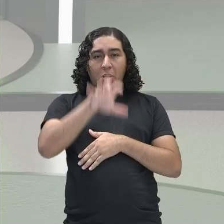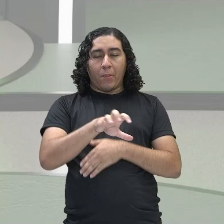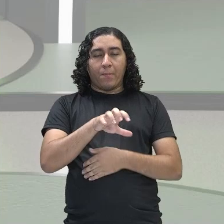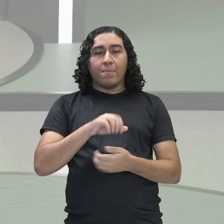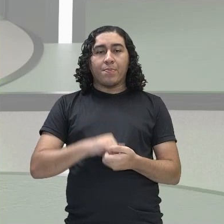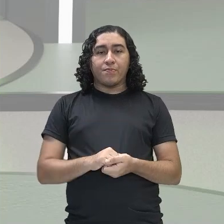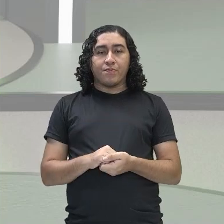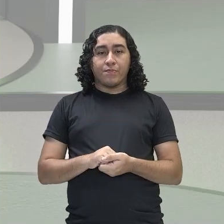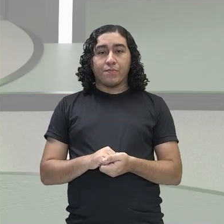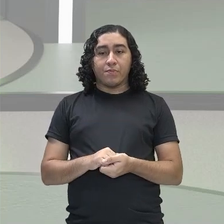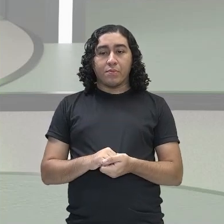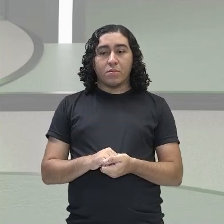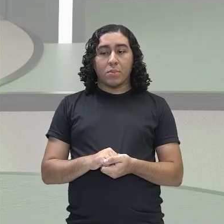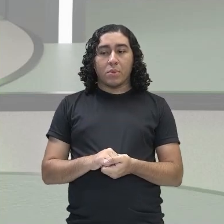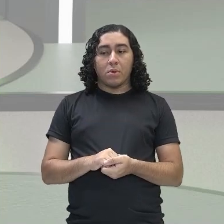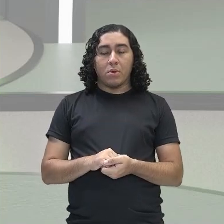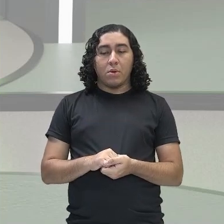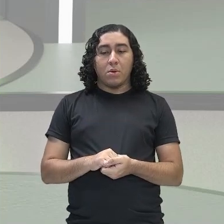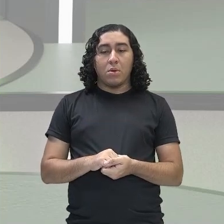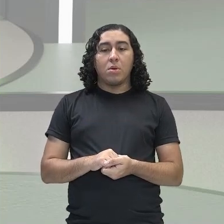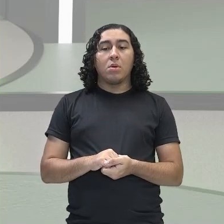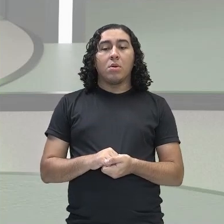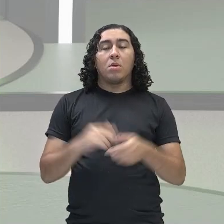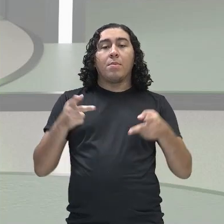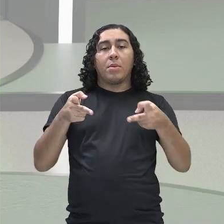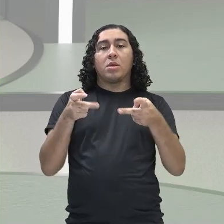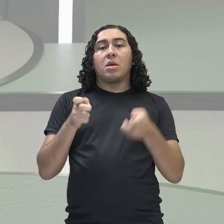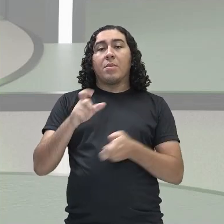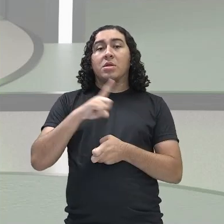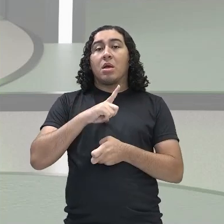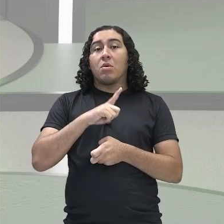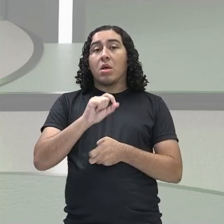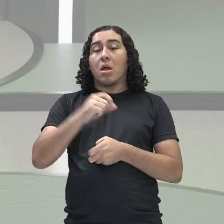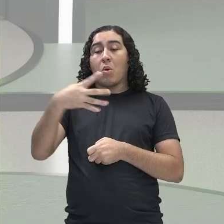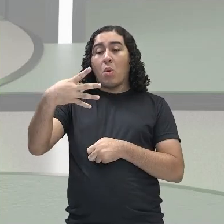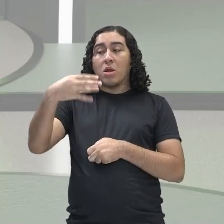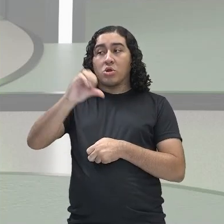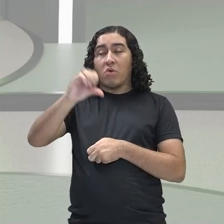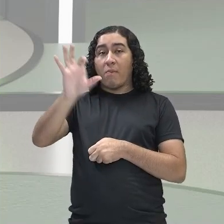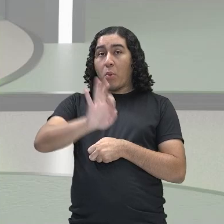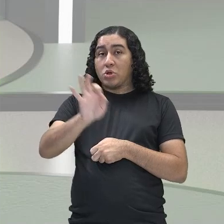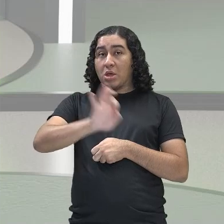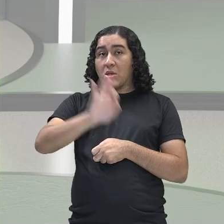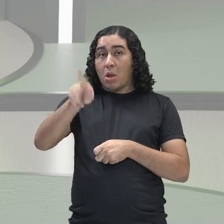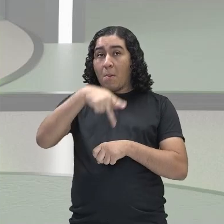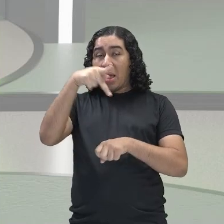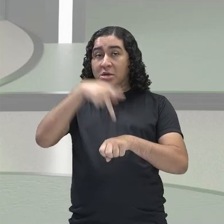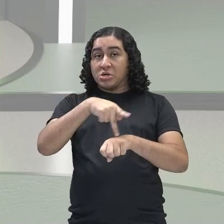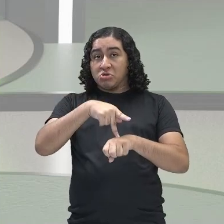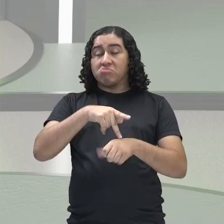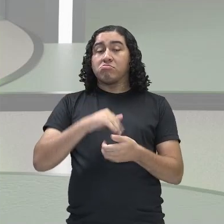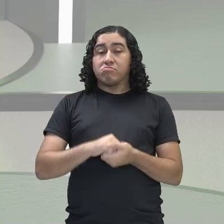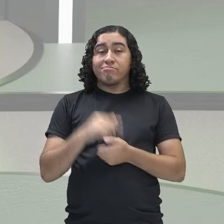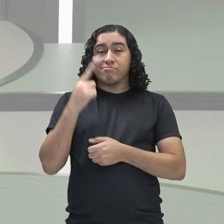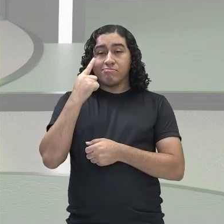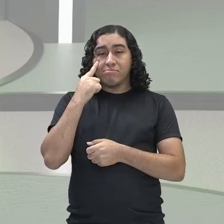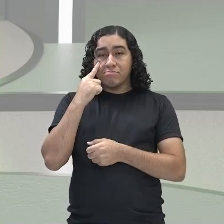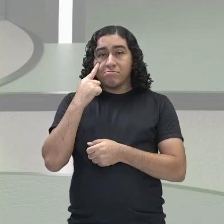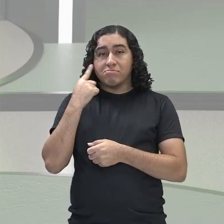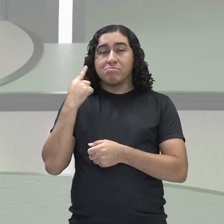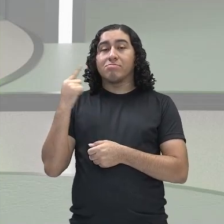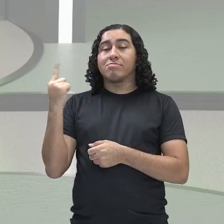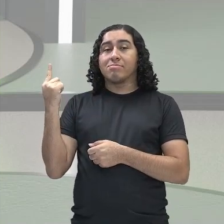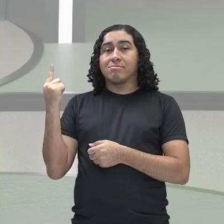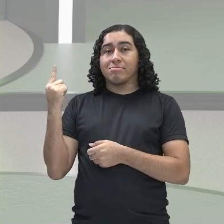gente observa que ele ocupa 49% do território nacional. Olha só, né? 49% é quase a